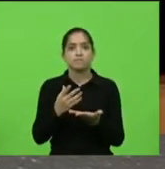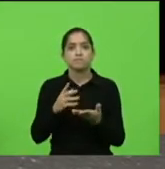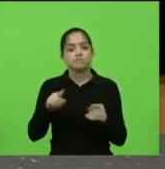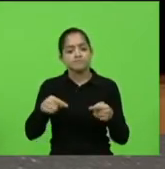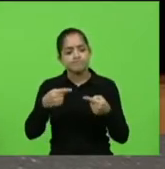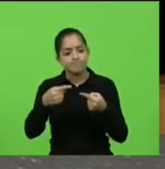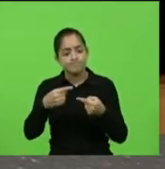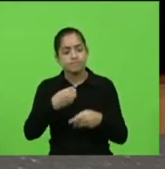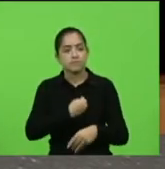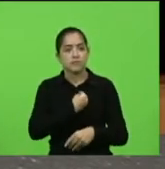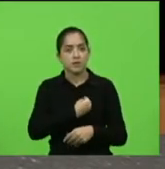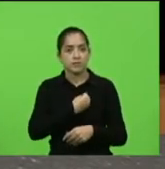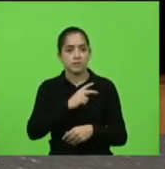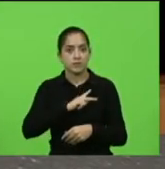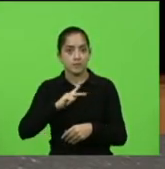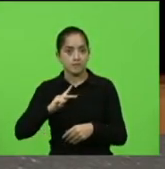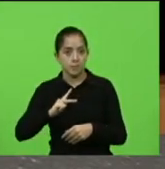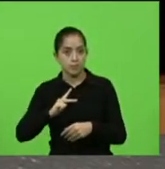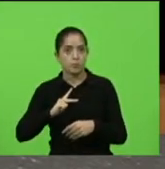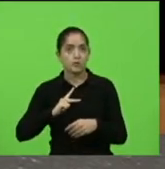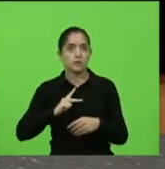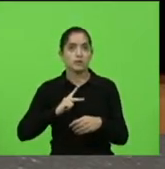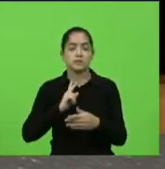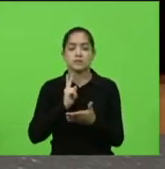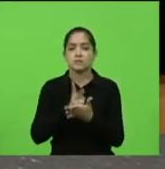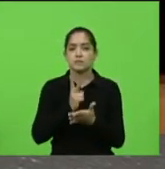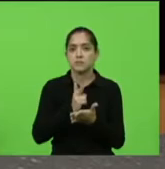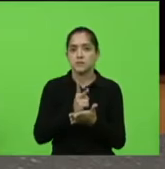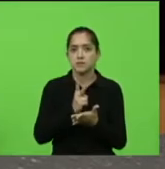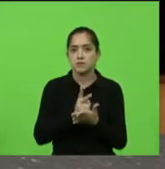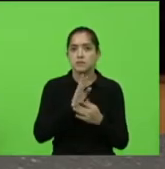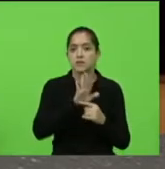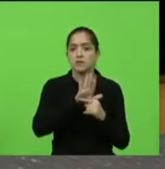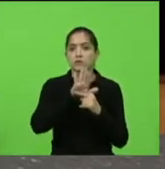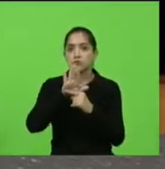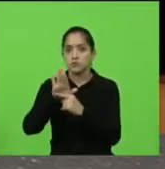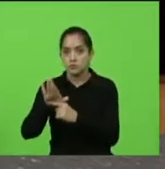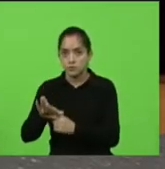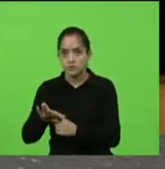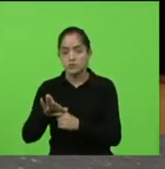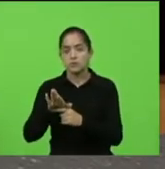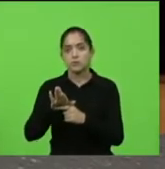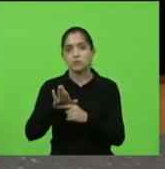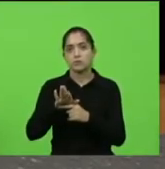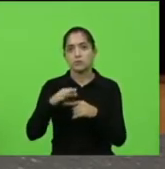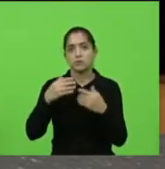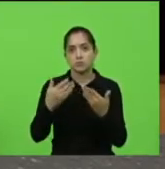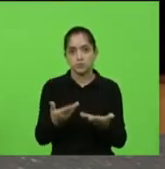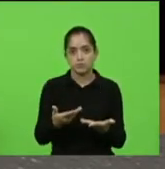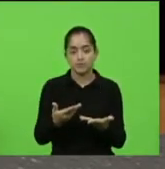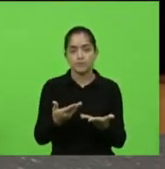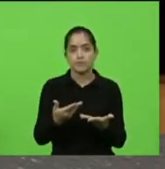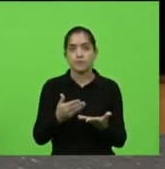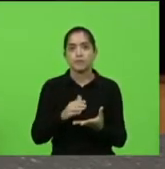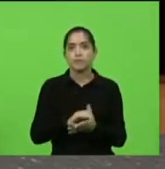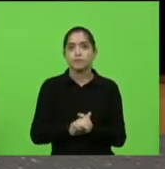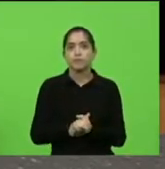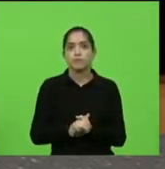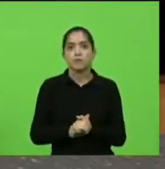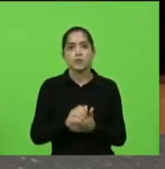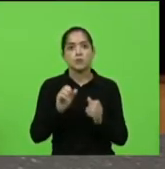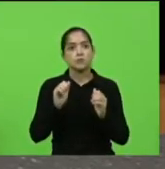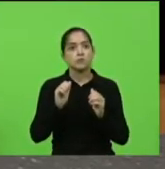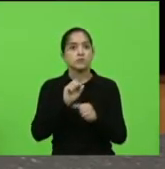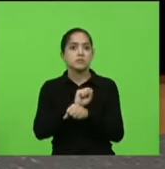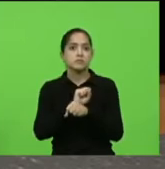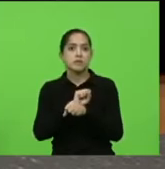buscando servir no verdadeiro sentido, não se servir,